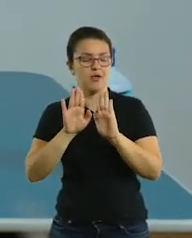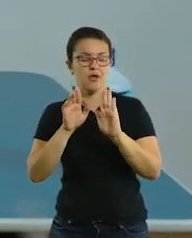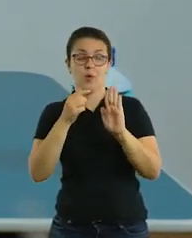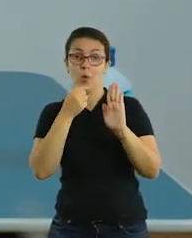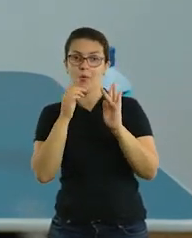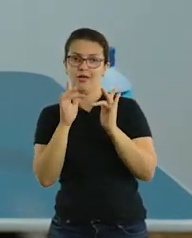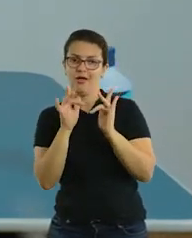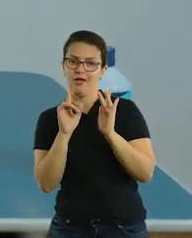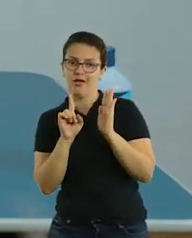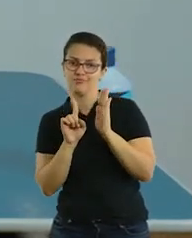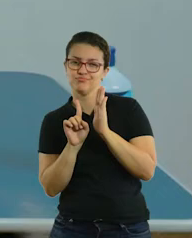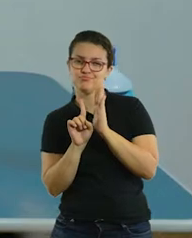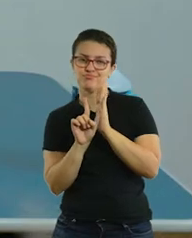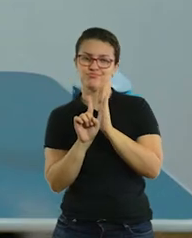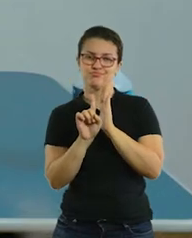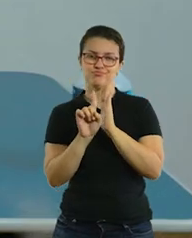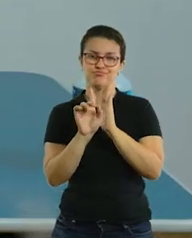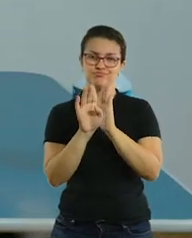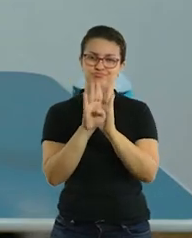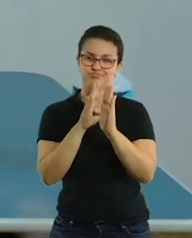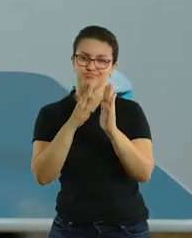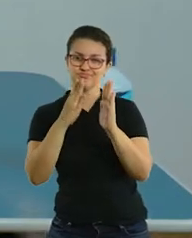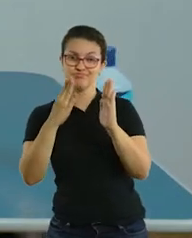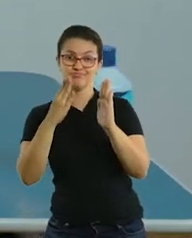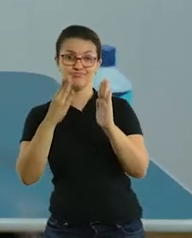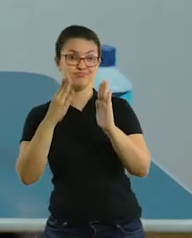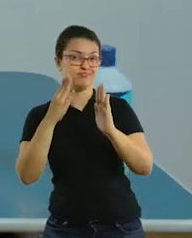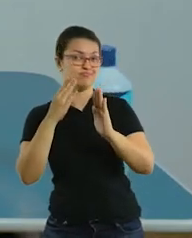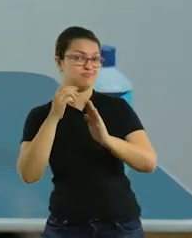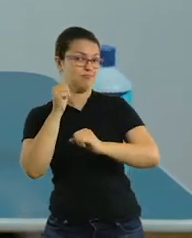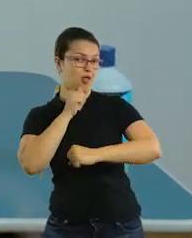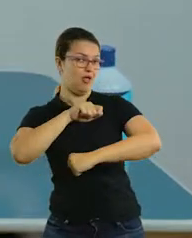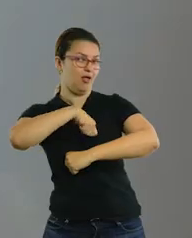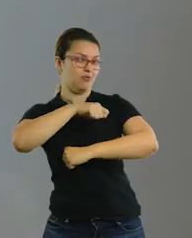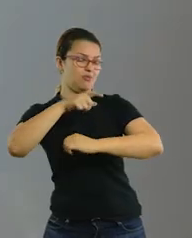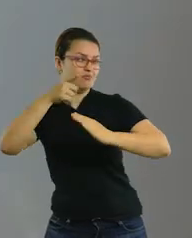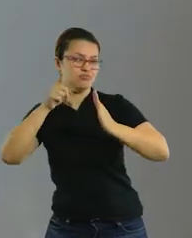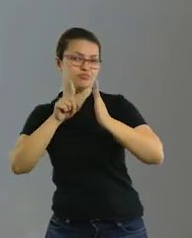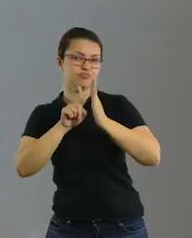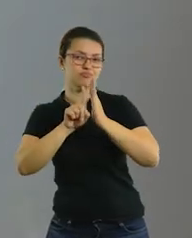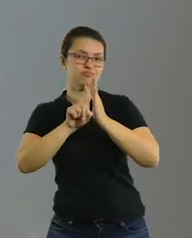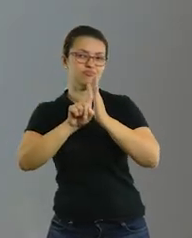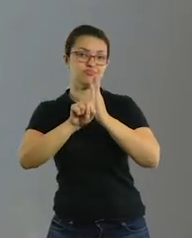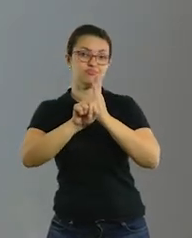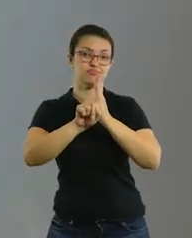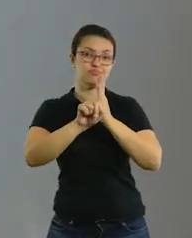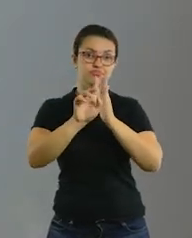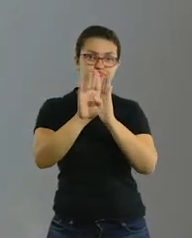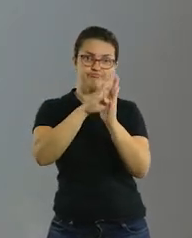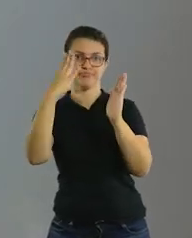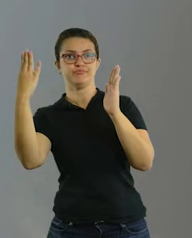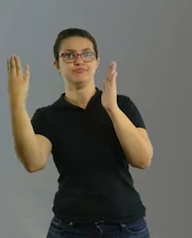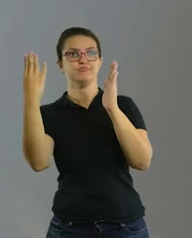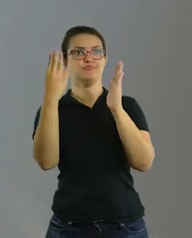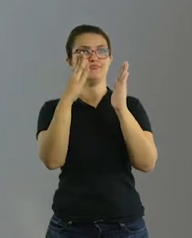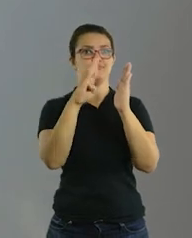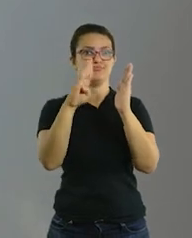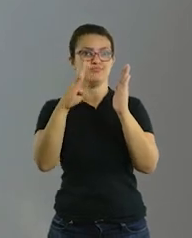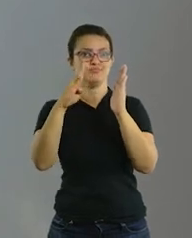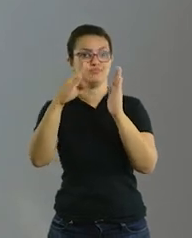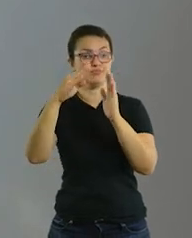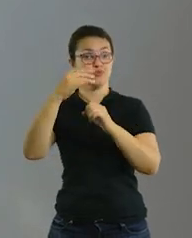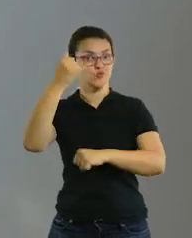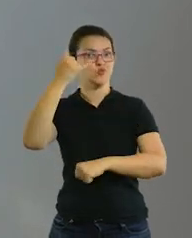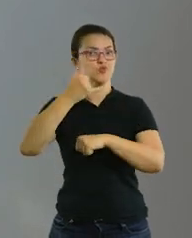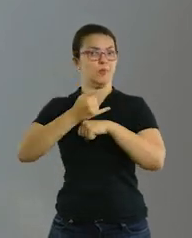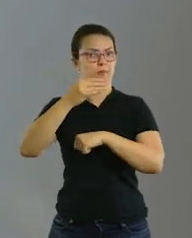namorado. Eu abro bem prazenteira para passar a cozinheira. Eu abro de supetão para passar o